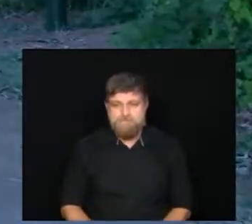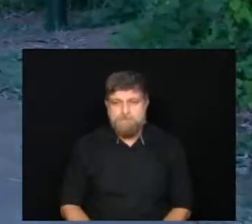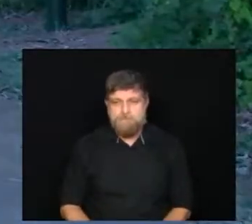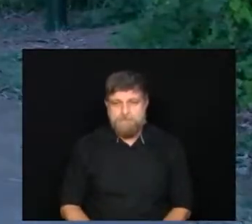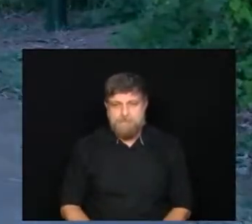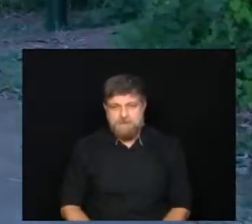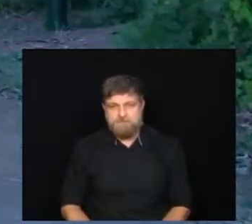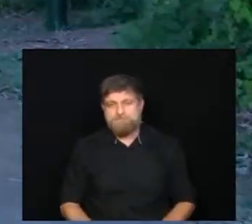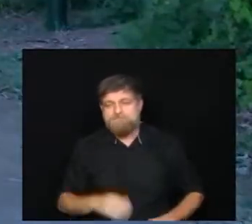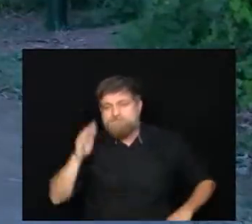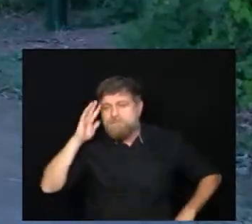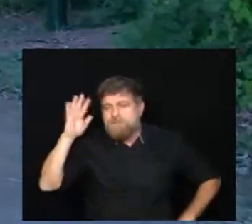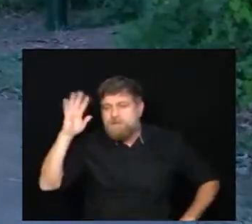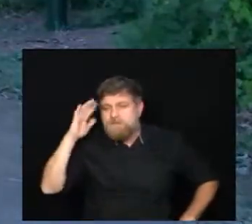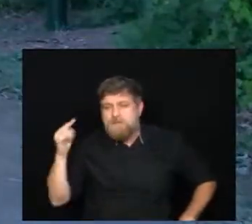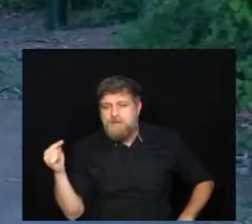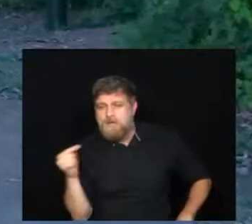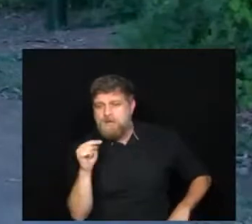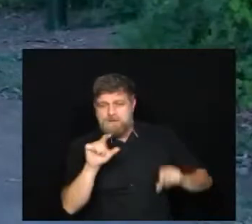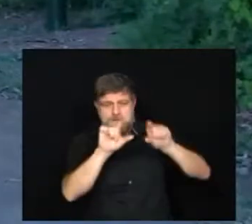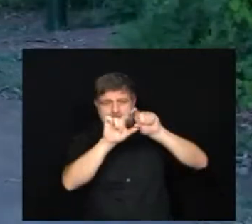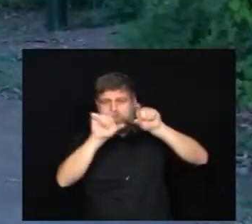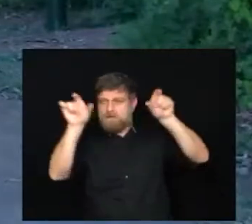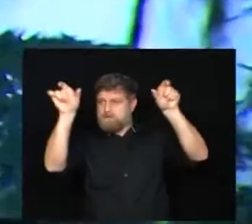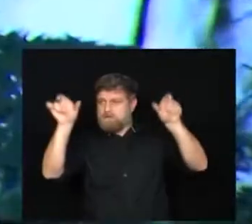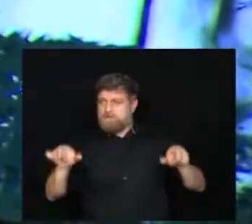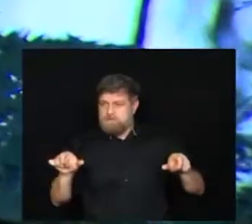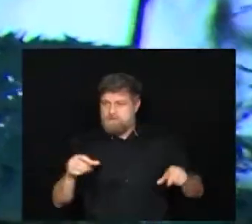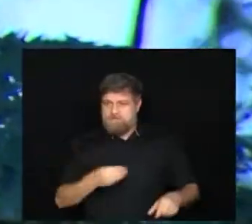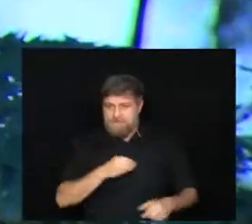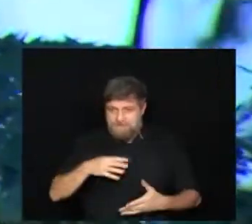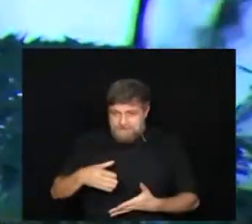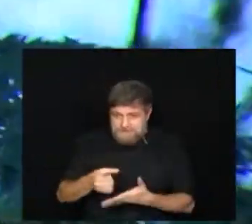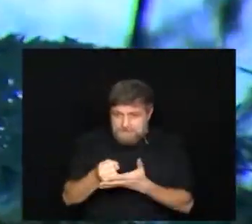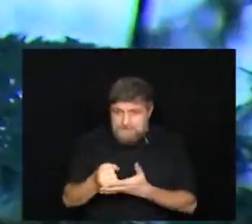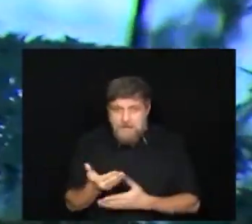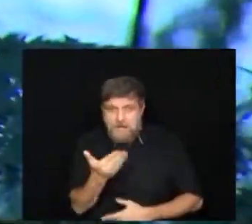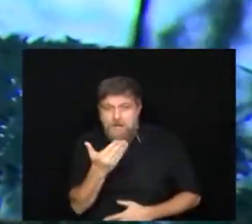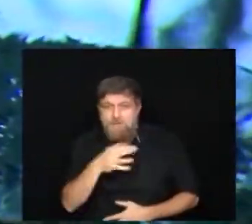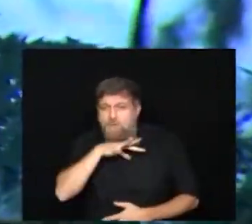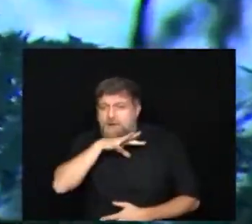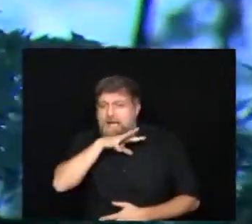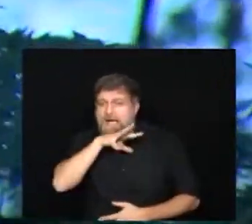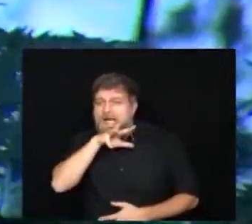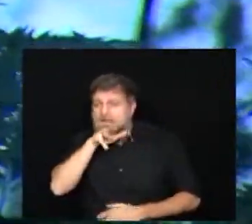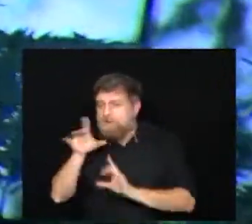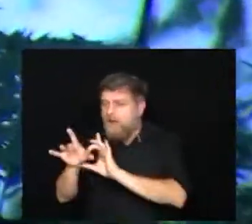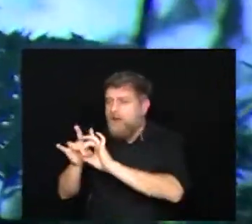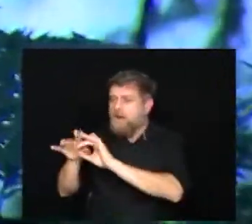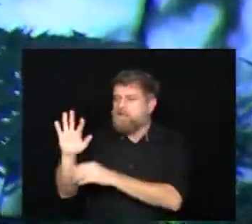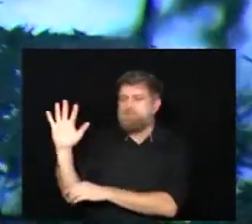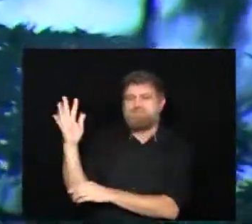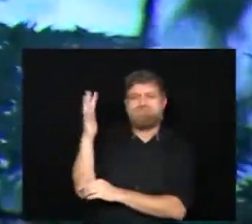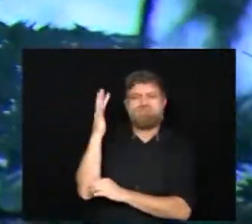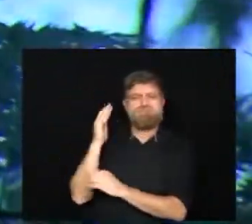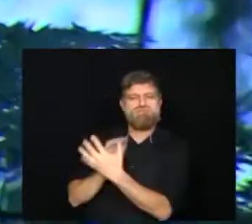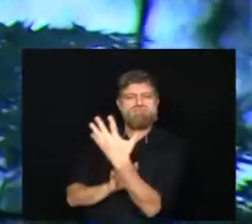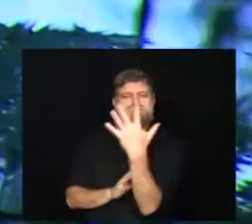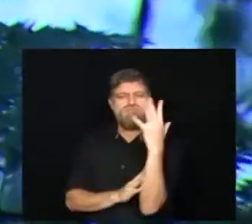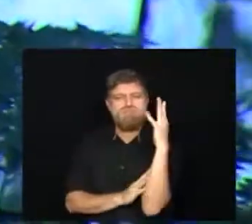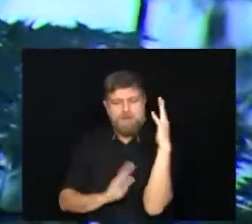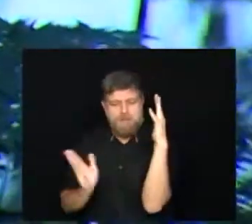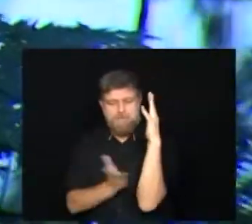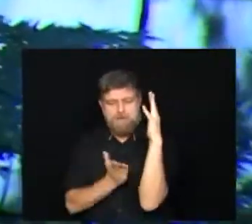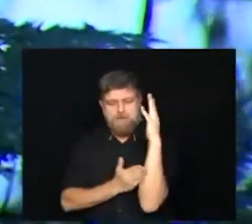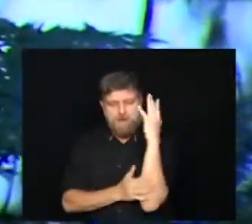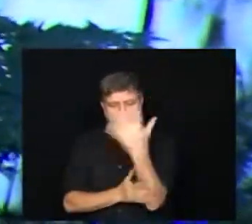Dá para imaginar que esta estrutura metálica vai salvar vidas? São vidas de animais silvestres que habitam áreas de proteção